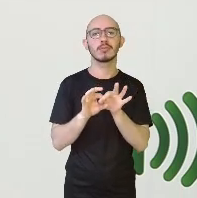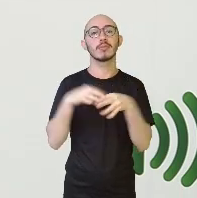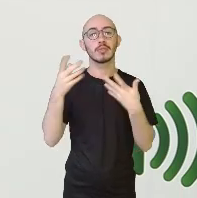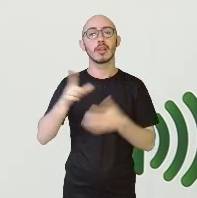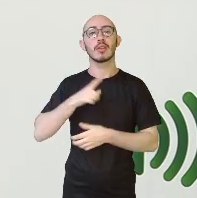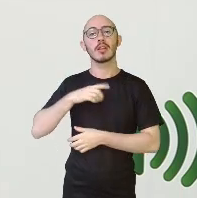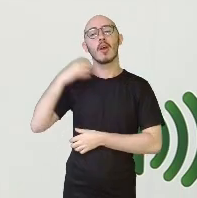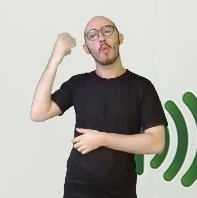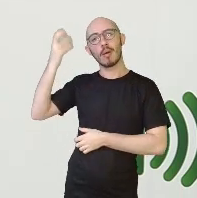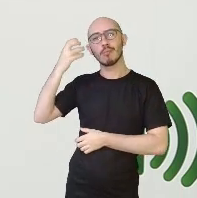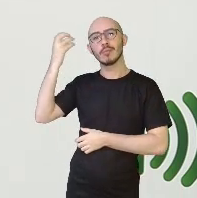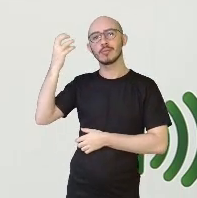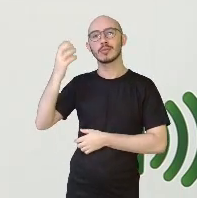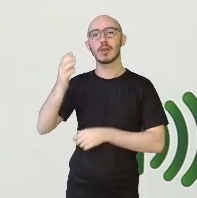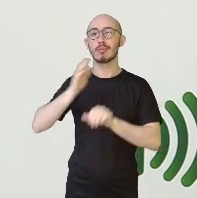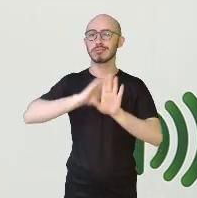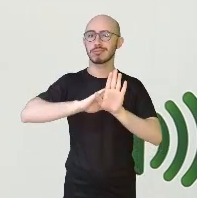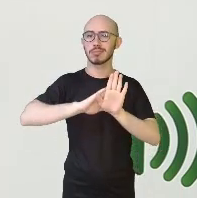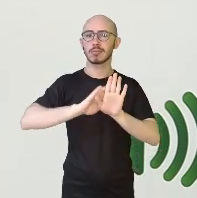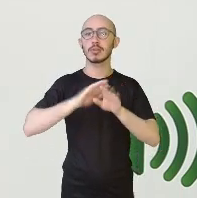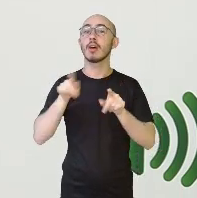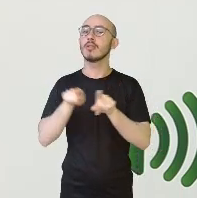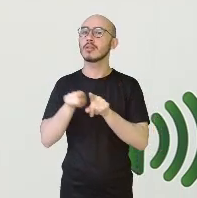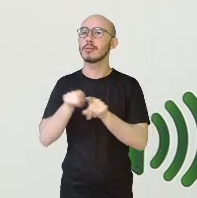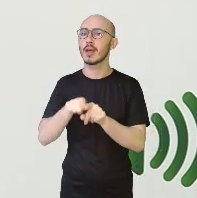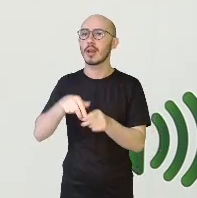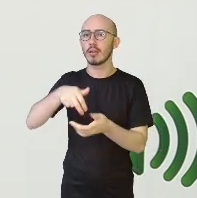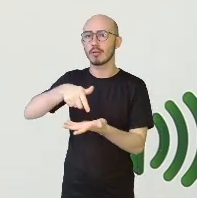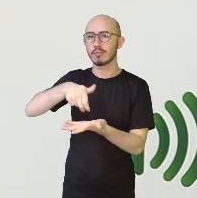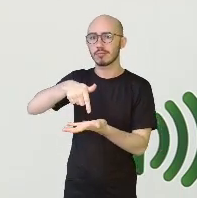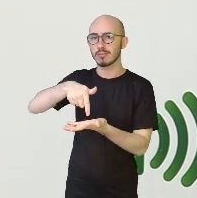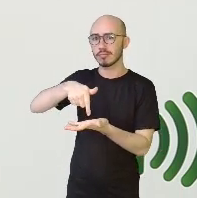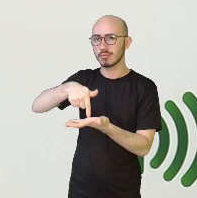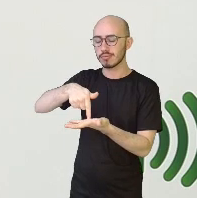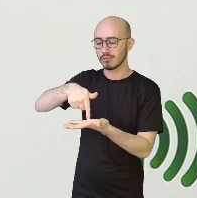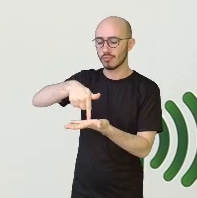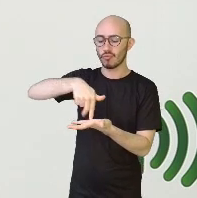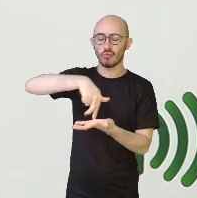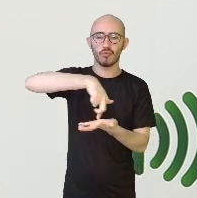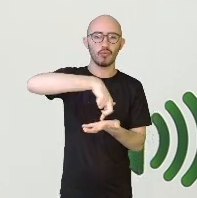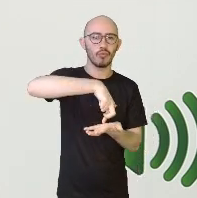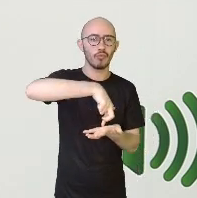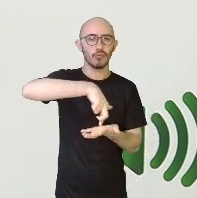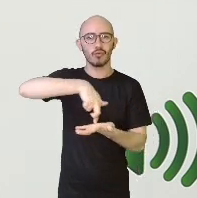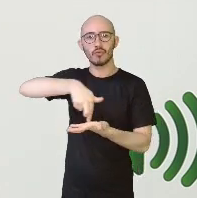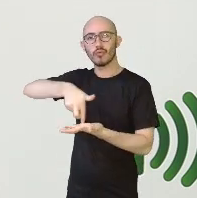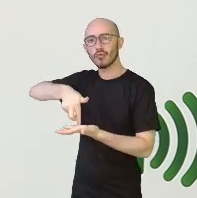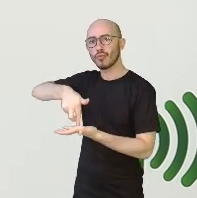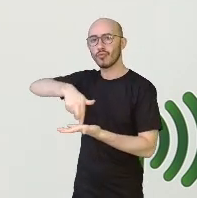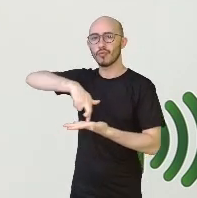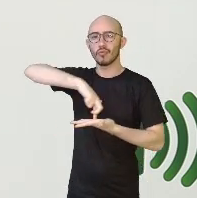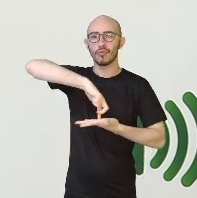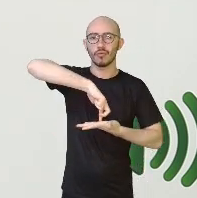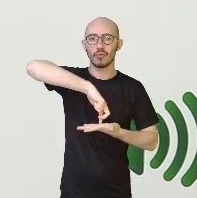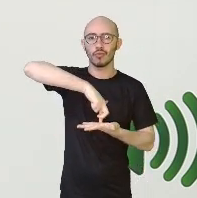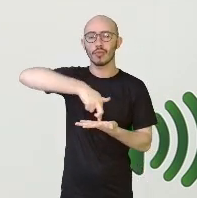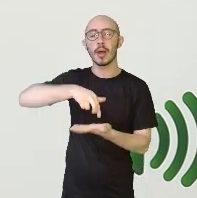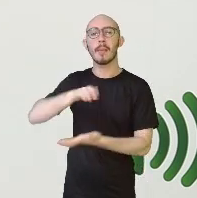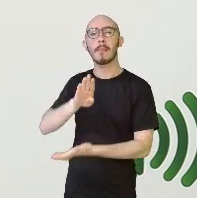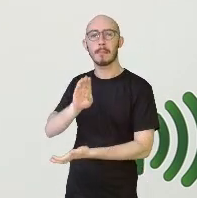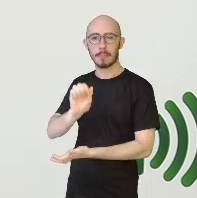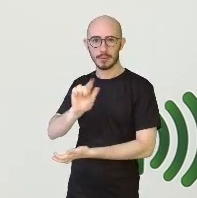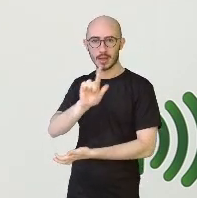música ao fundo, assim como o balé. E aí o balé nós temos também os movimentos das pernas e